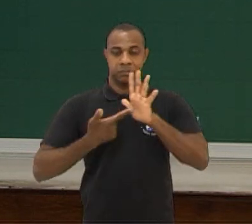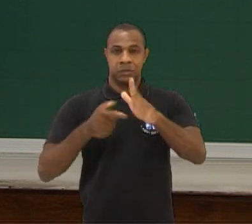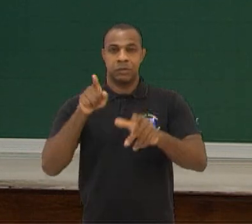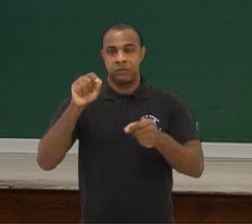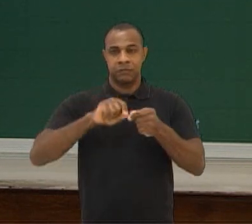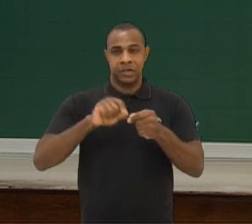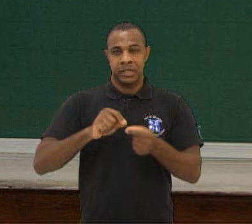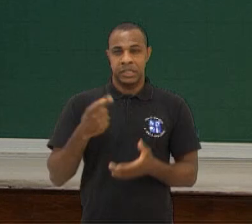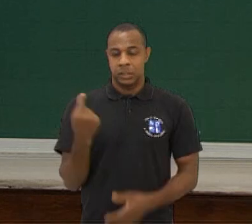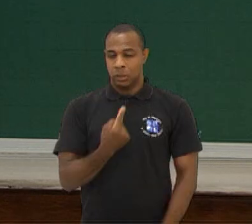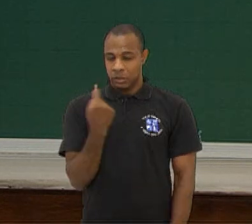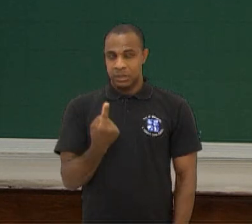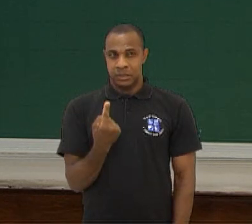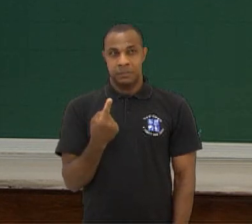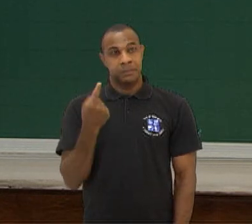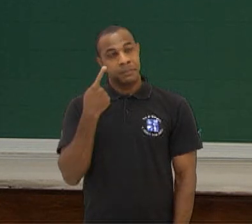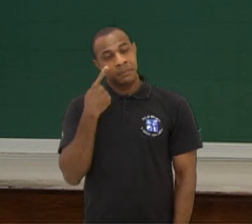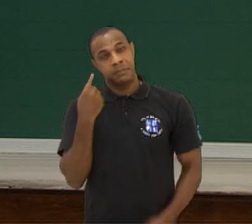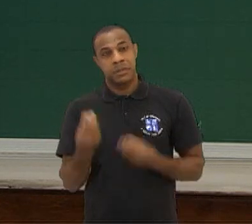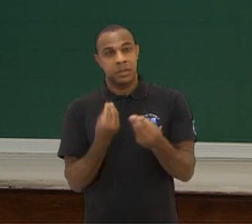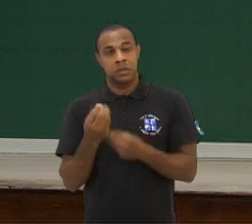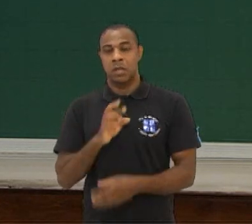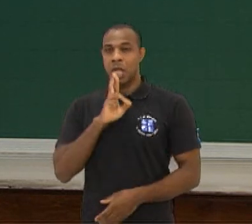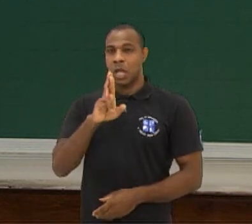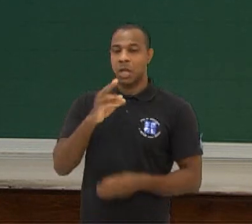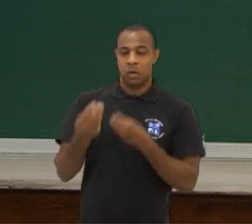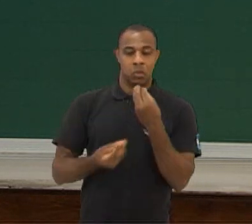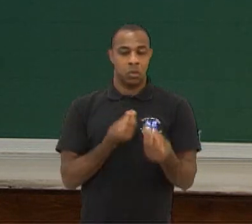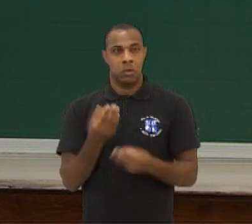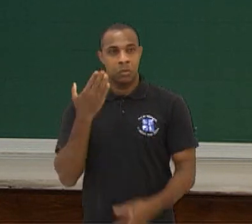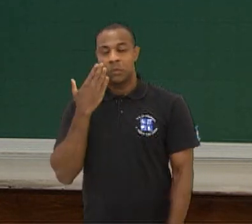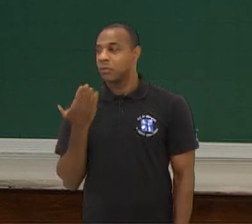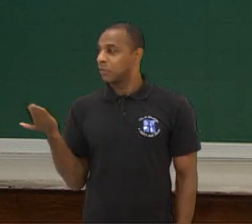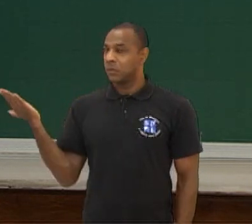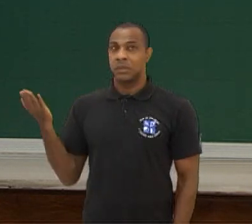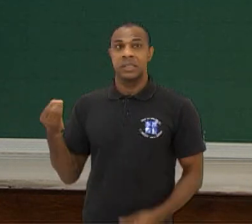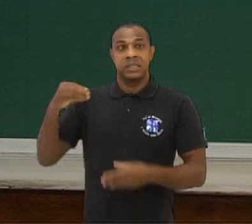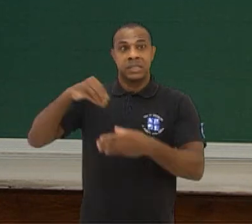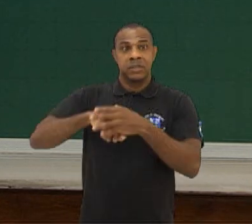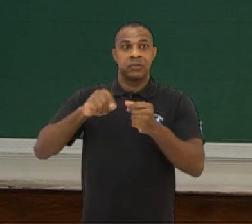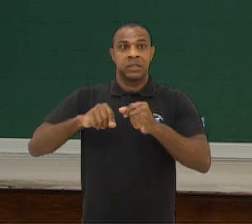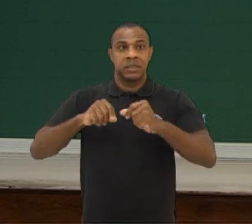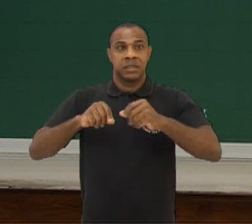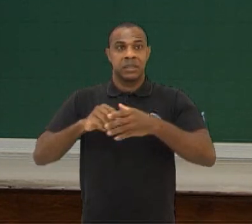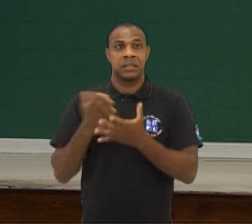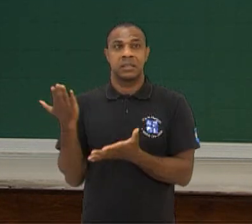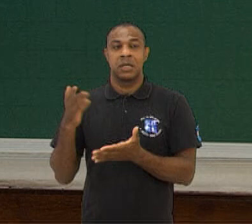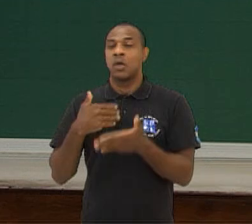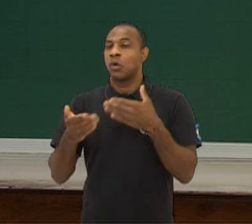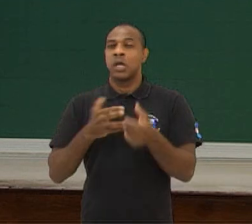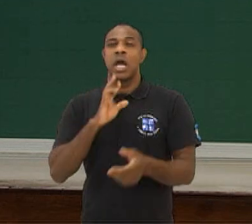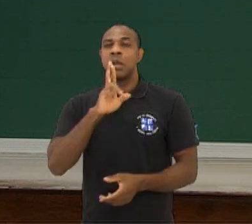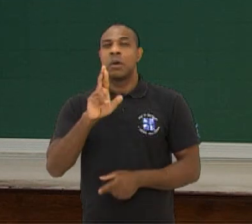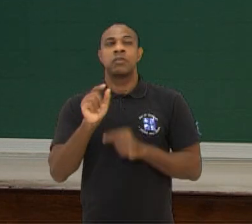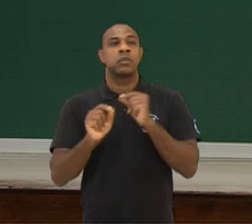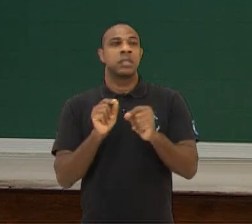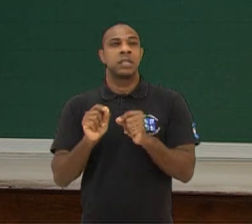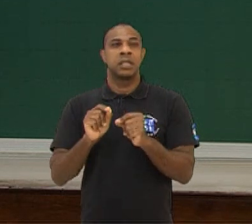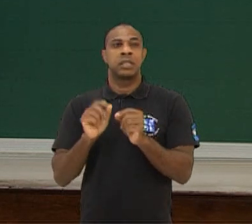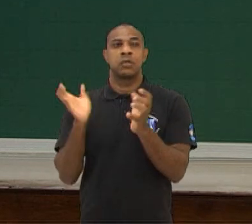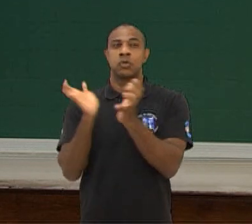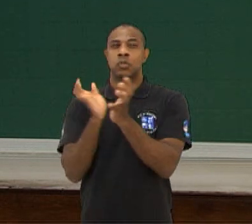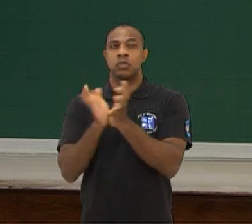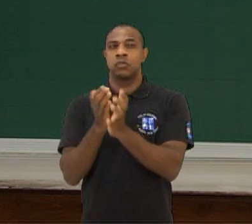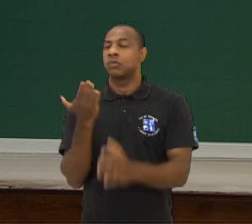fazerem. Determinar a raiz ou a solução da equação dentro do conjunto dos racionais. Quer dizer, qualquer resposta, né, que